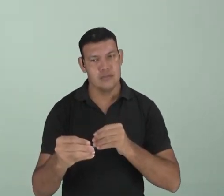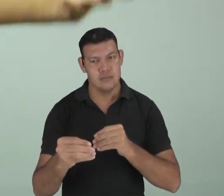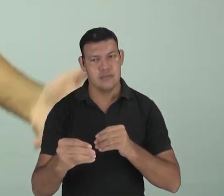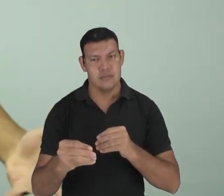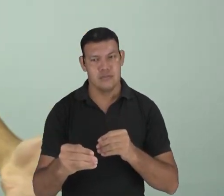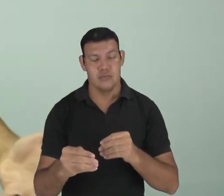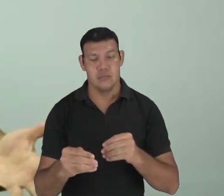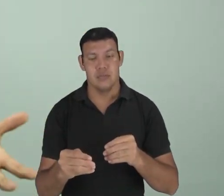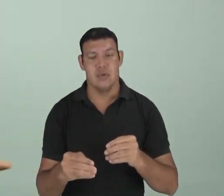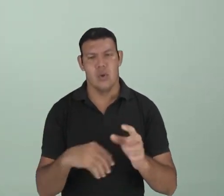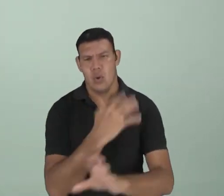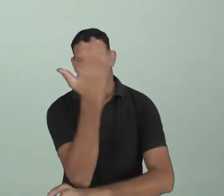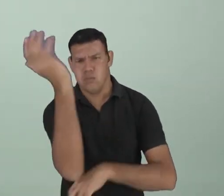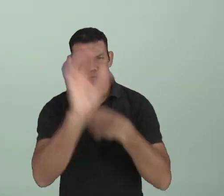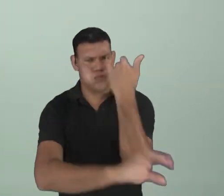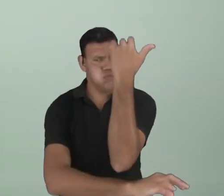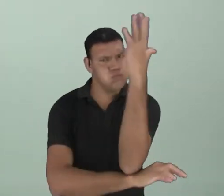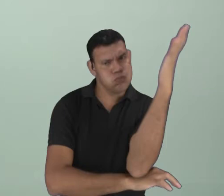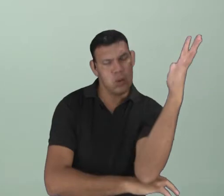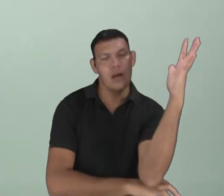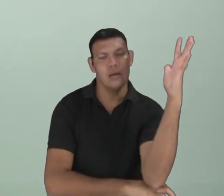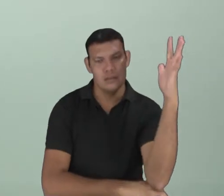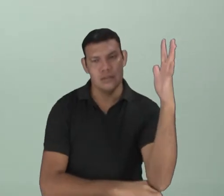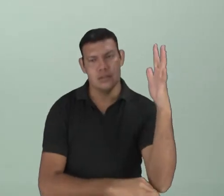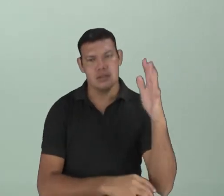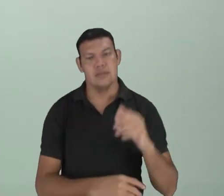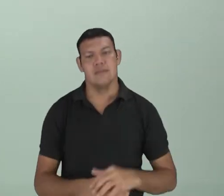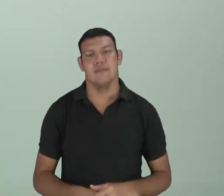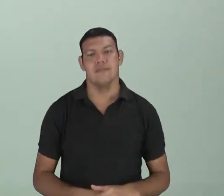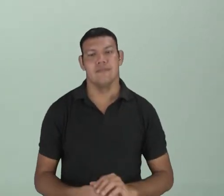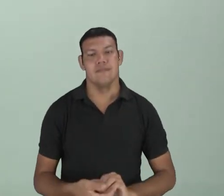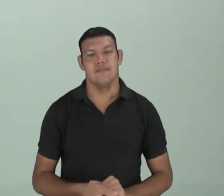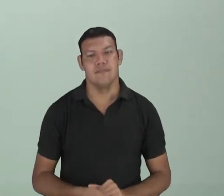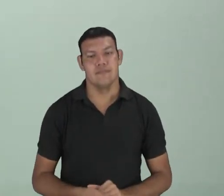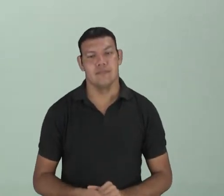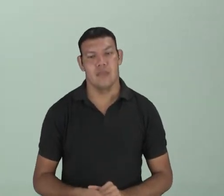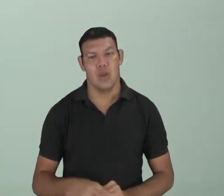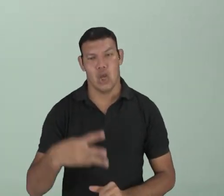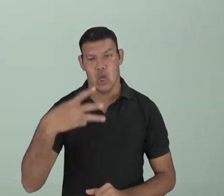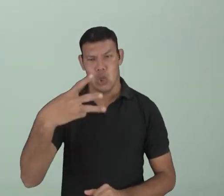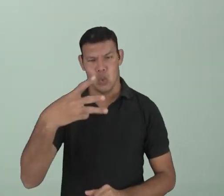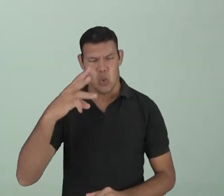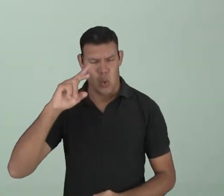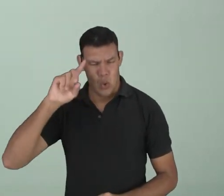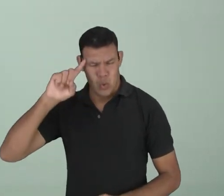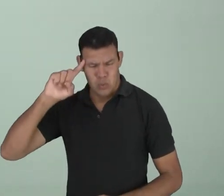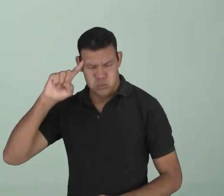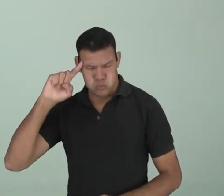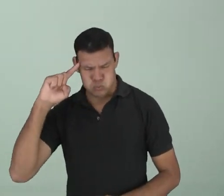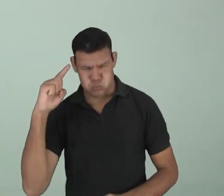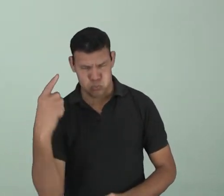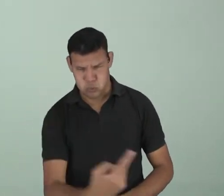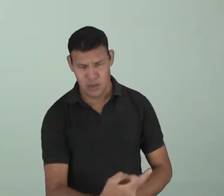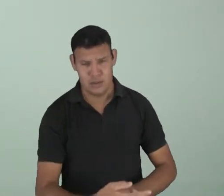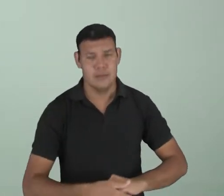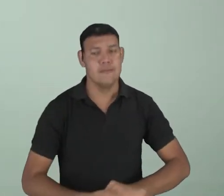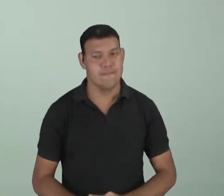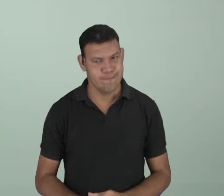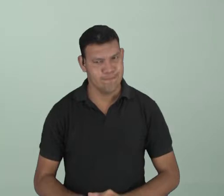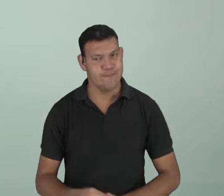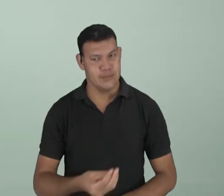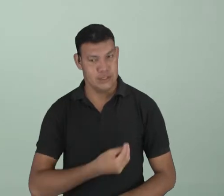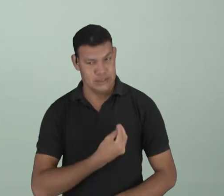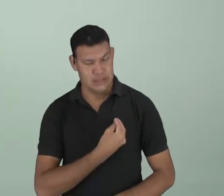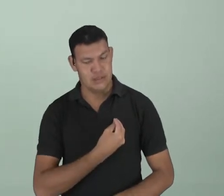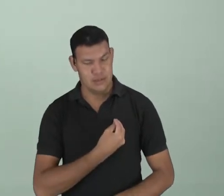se adentrando mais ainda nas matas. Então, a gente viu que eram cerca de 3 milhões de indígenas que viviam no